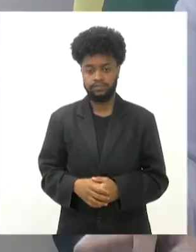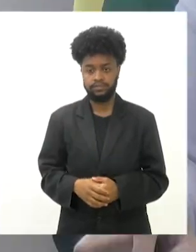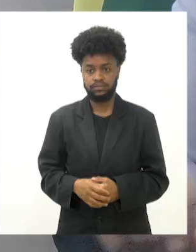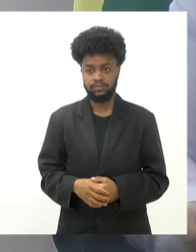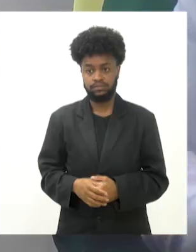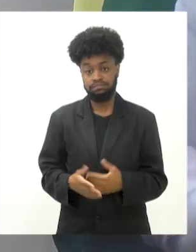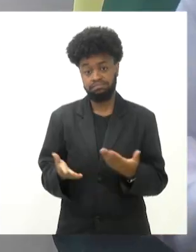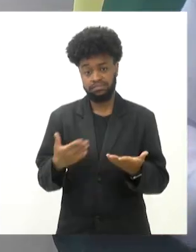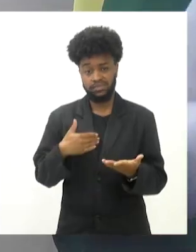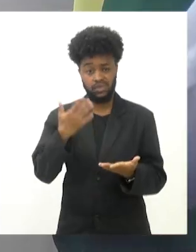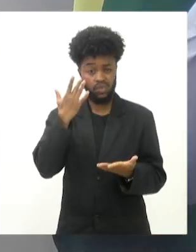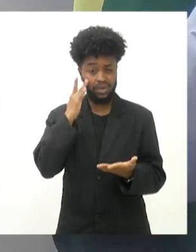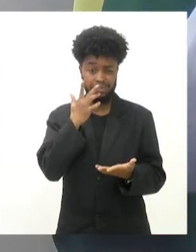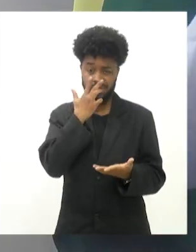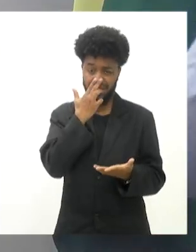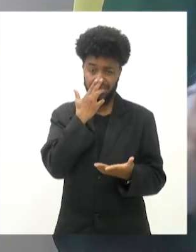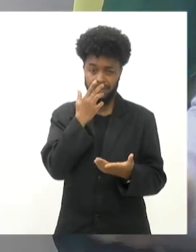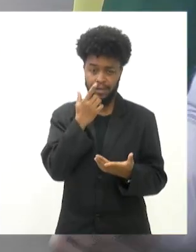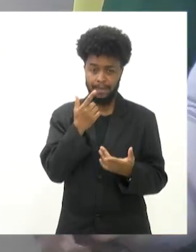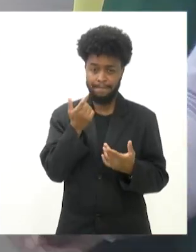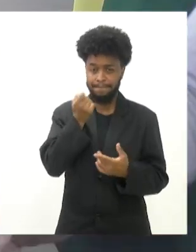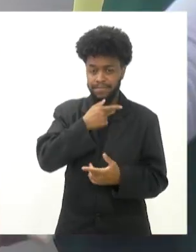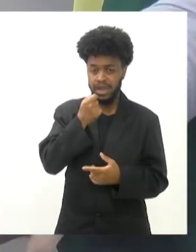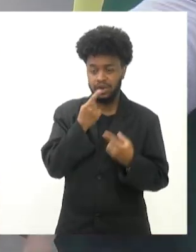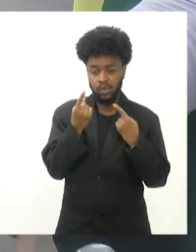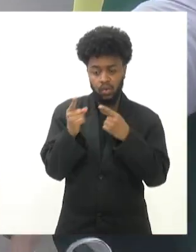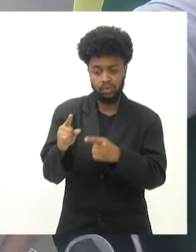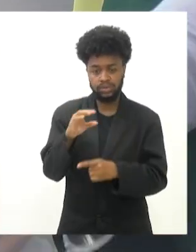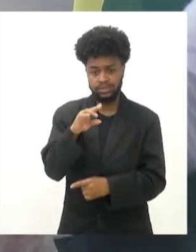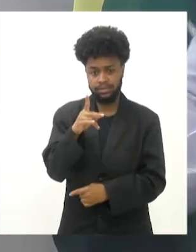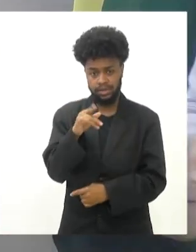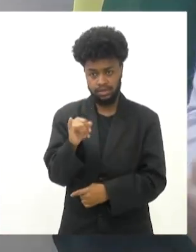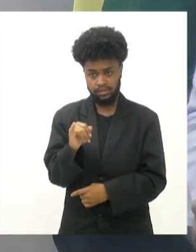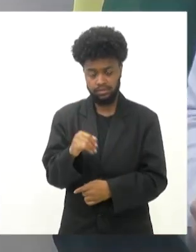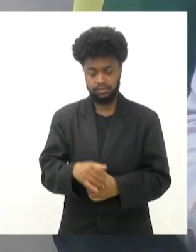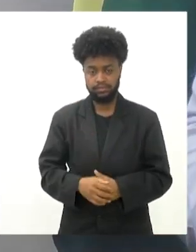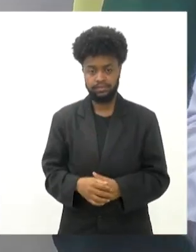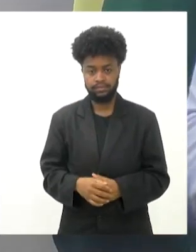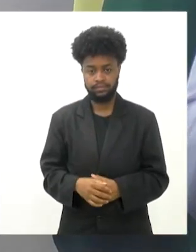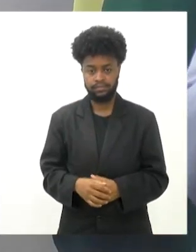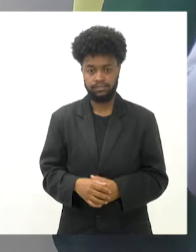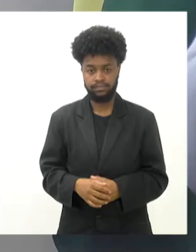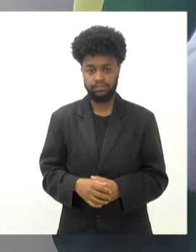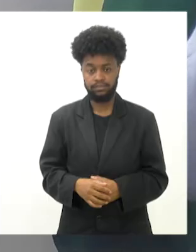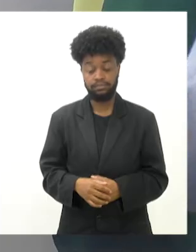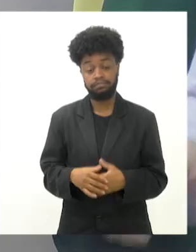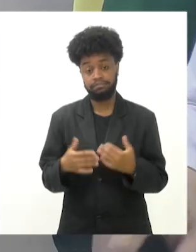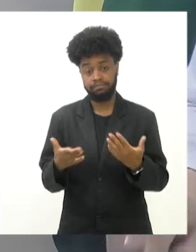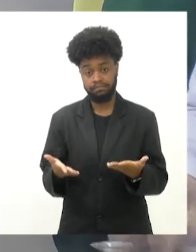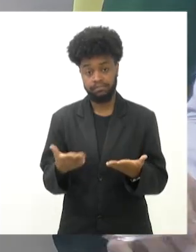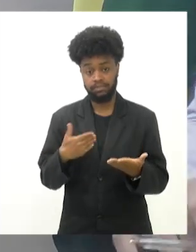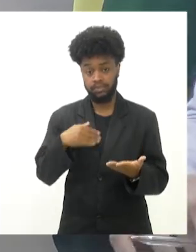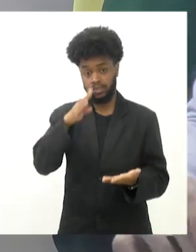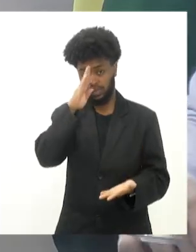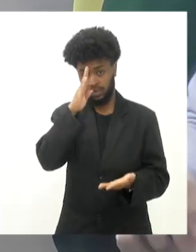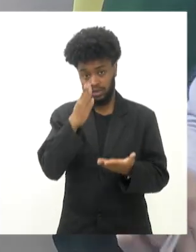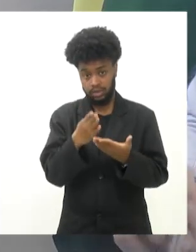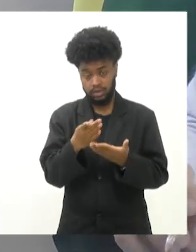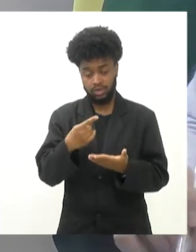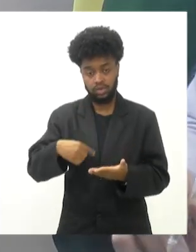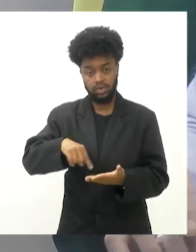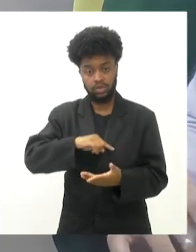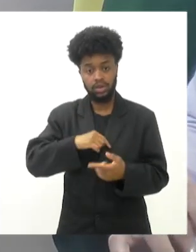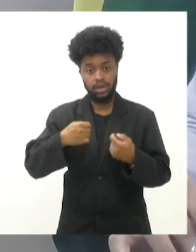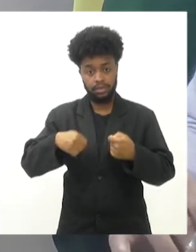estou achando que isso é meio que uma ironia com essa CPI, tá certo? Então, eu acho que a gente